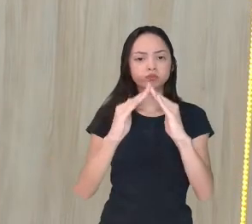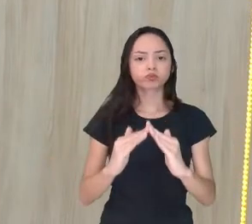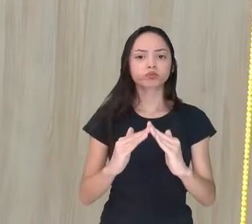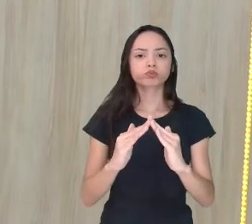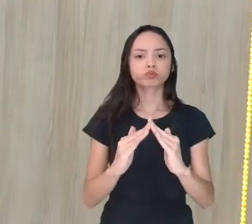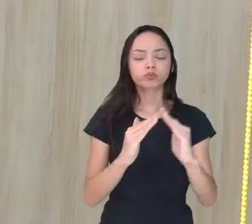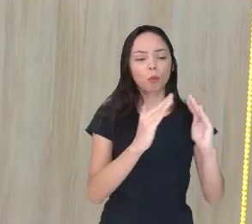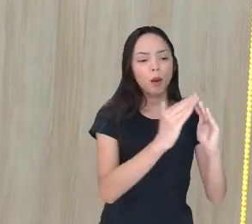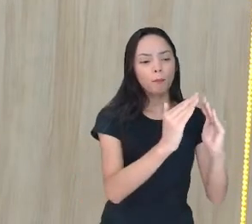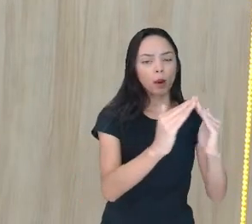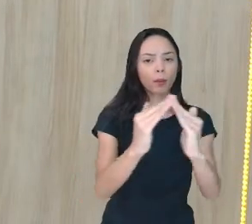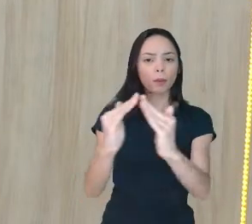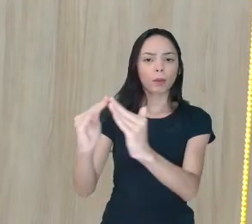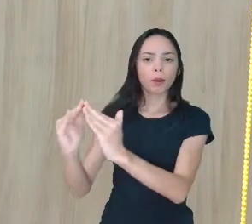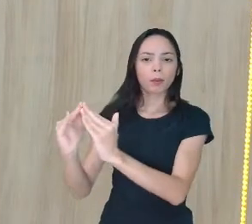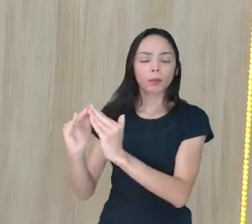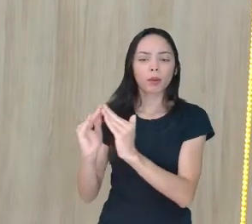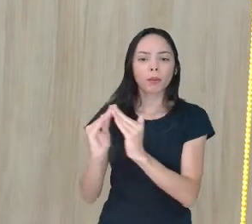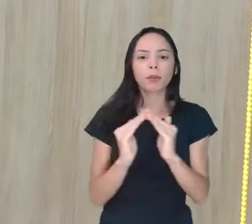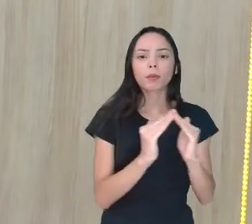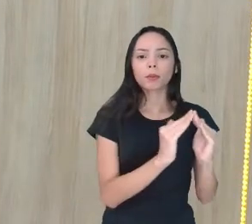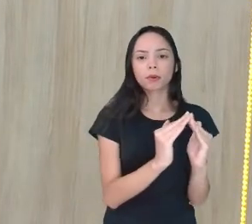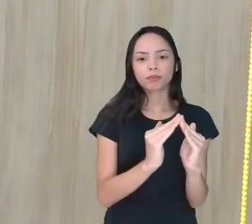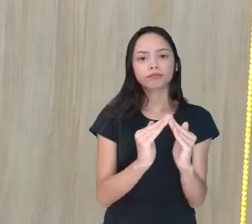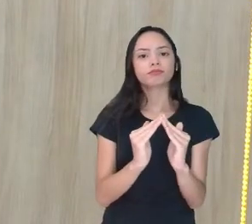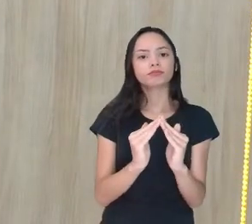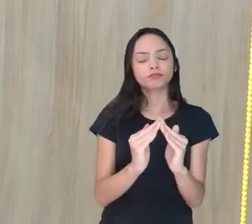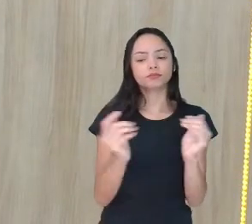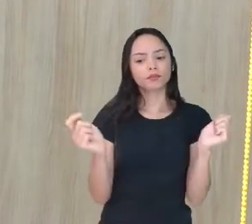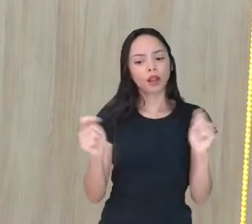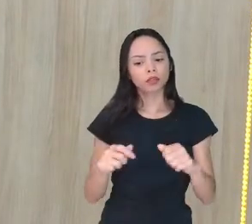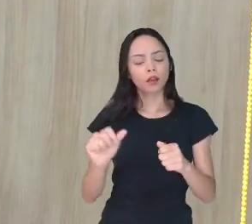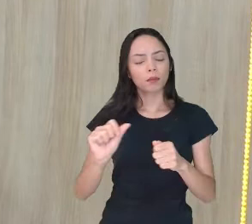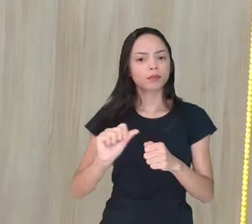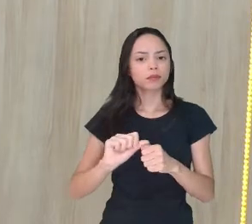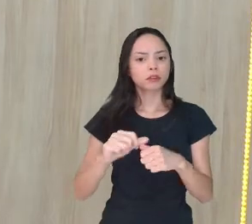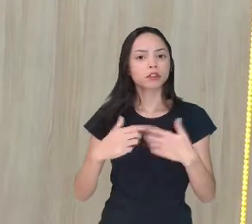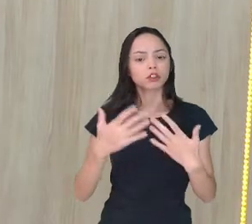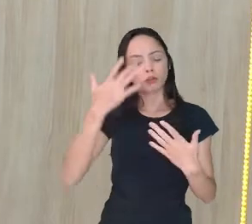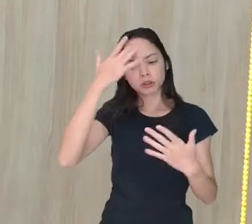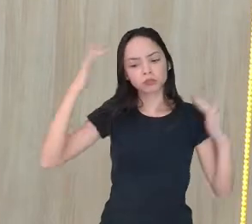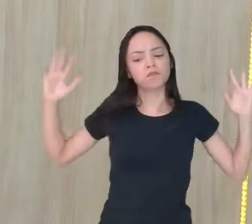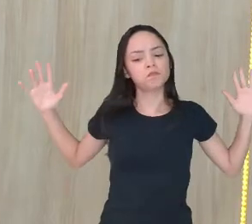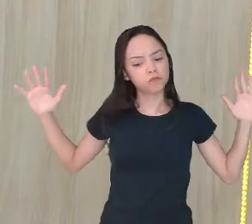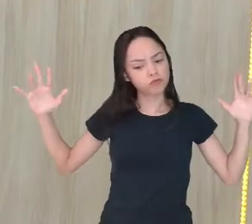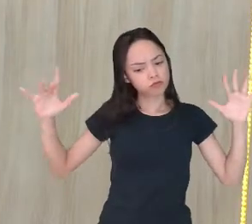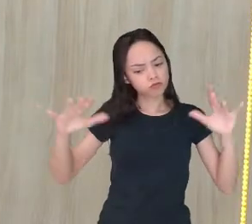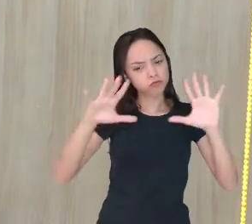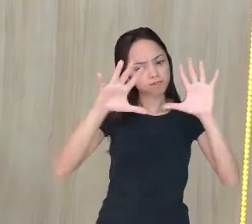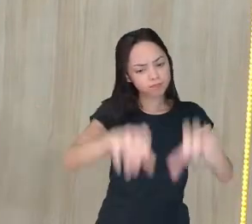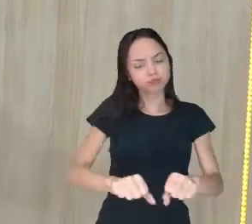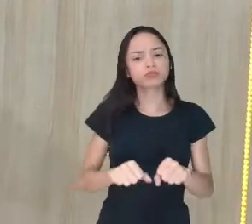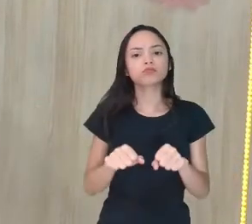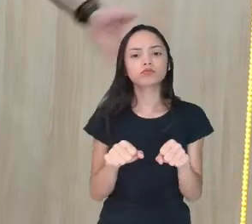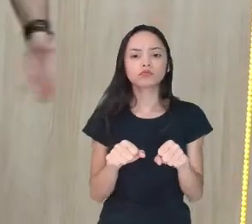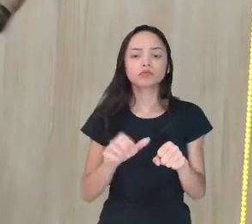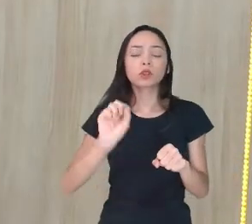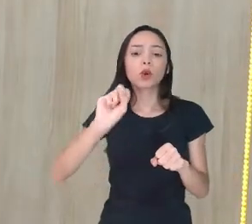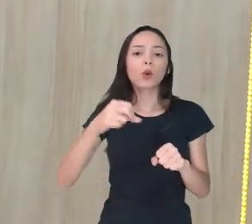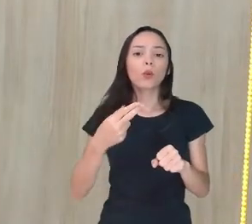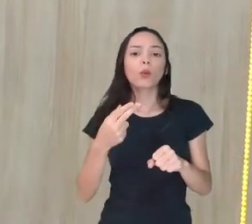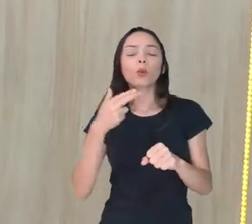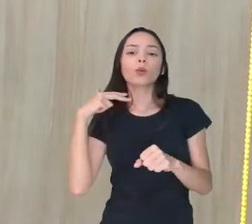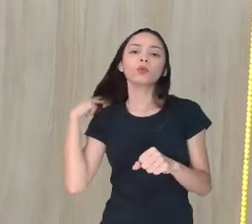ali moradias abandonadas que poderiam ser reutilizadas. Então, o pessoal ocupa aquele espaço, ou ocupar um terreno,